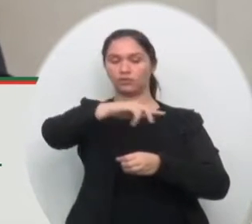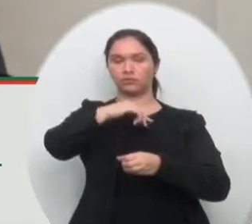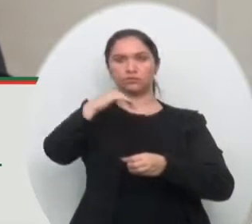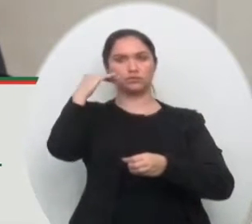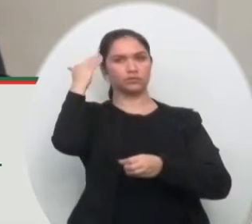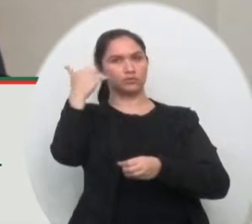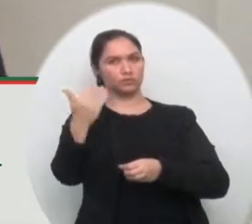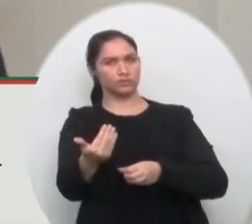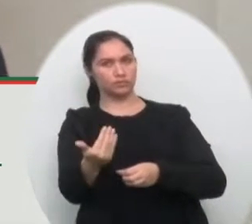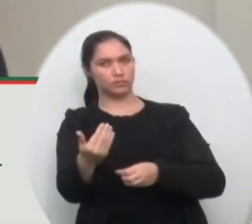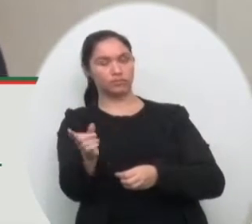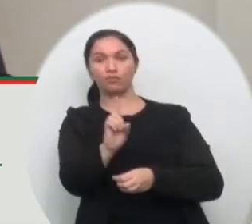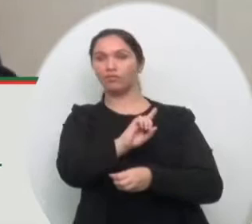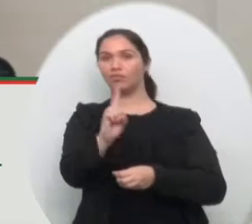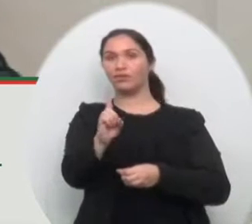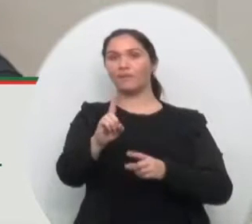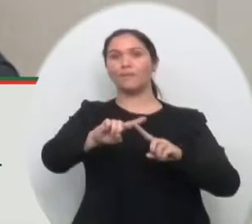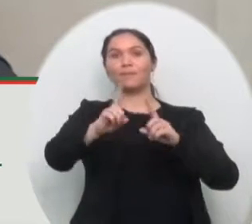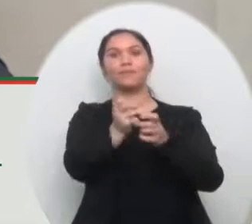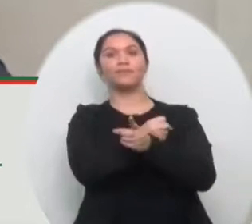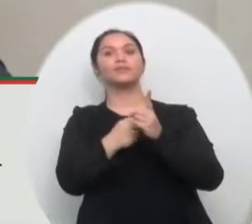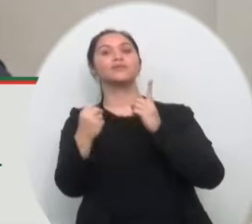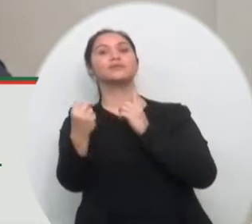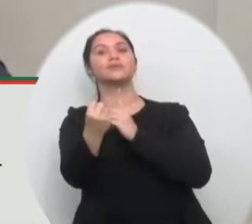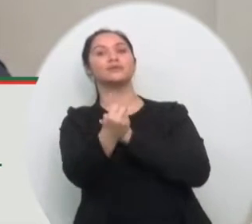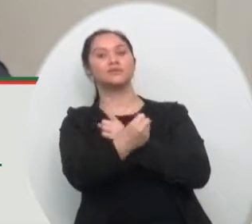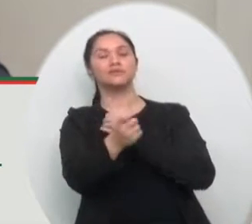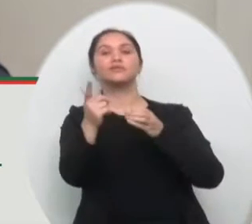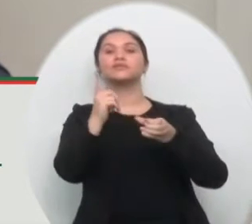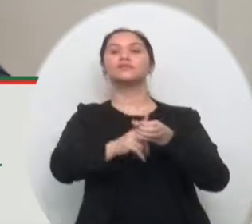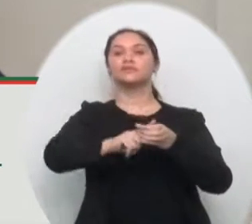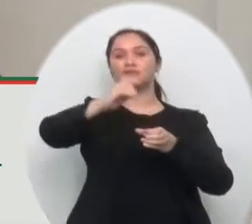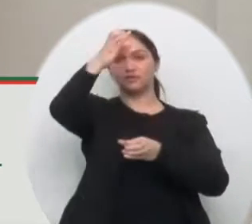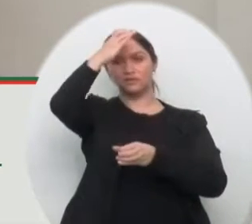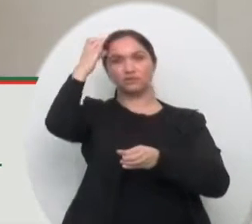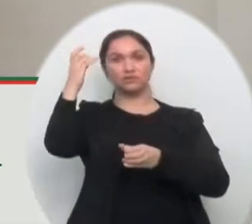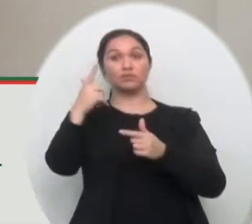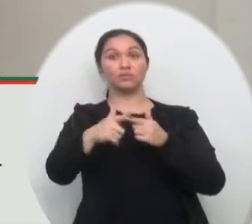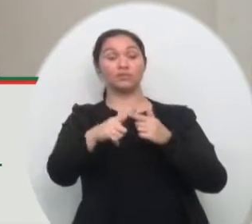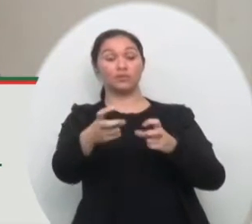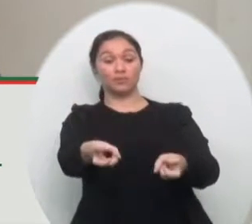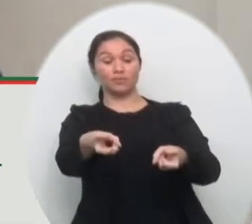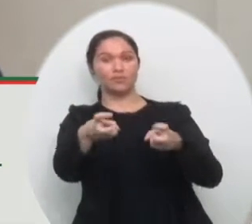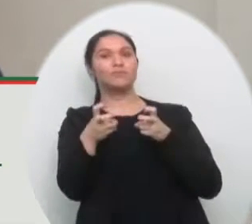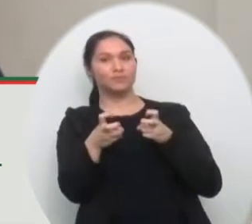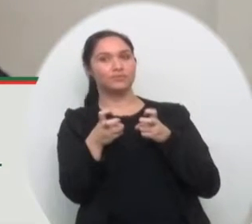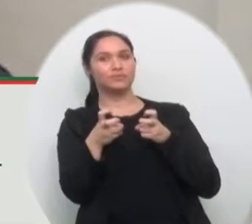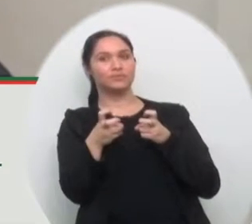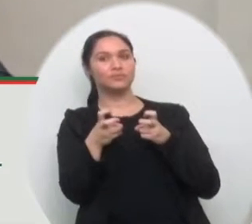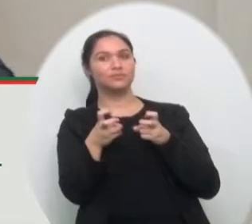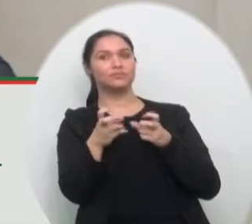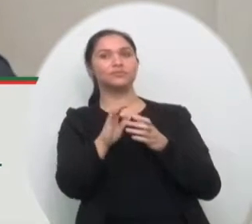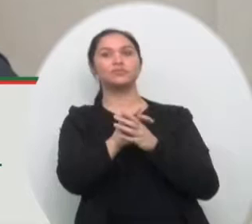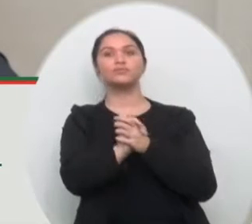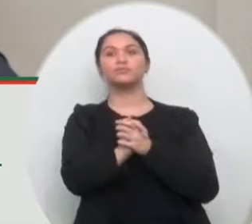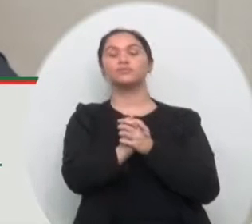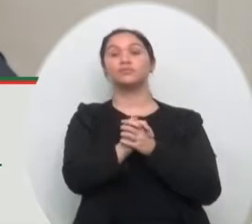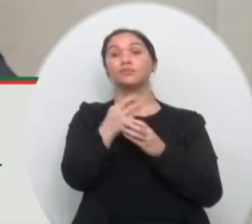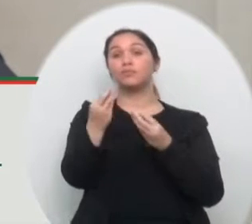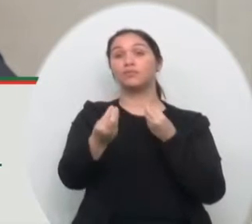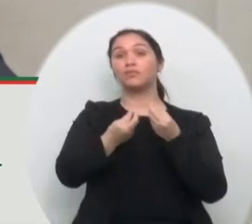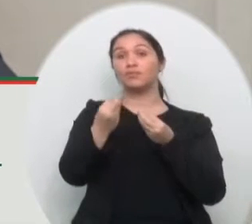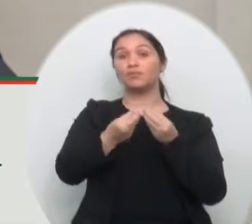ou dessa Câmara, mas sim de toda a sociedade criciumense, que reconheceu né, sabe reconhecer as pessoas que